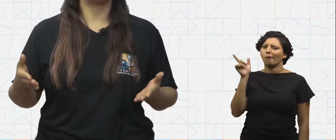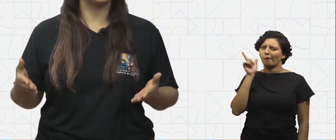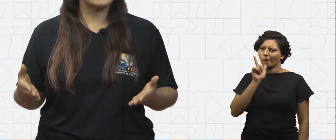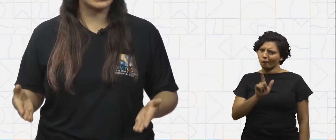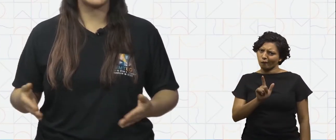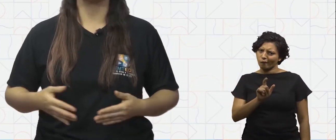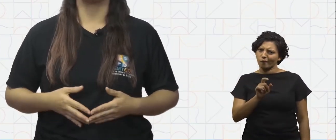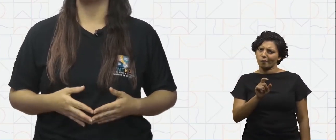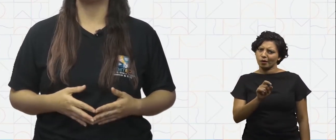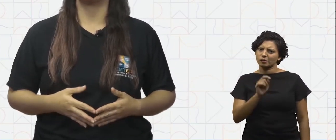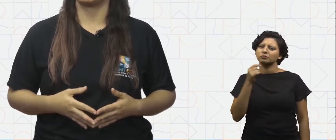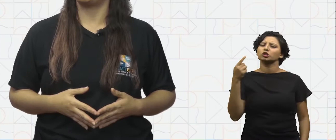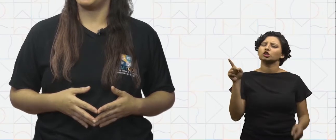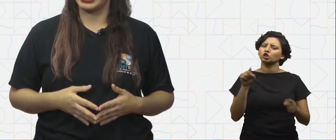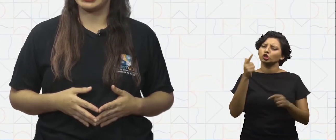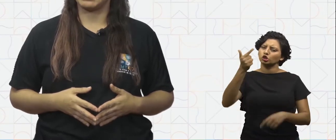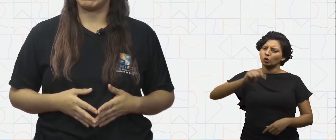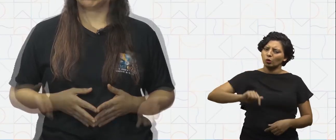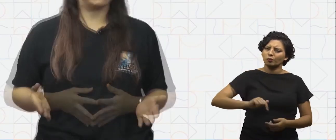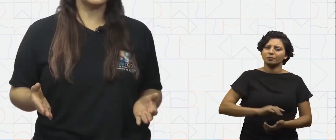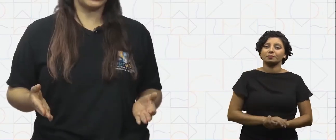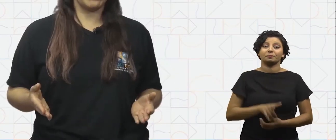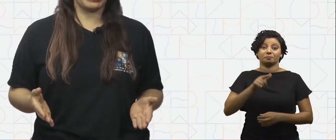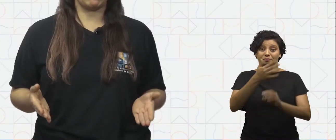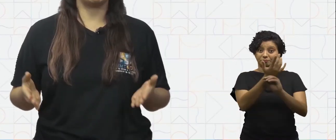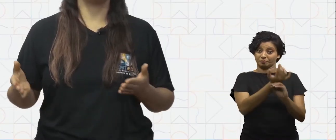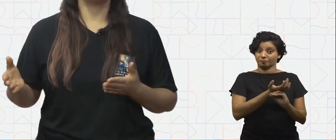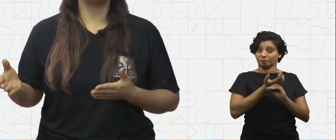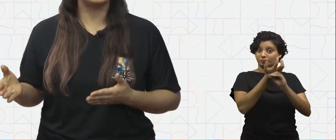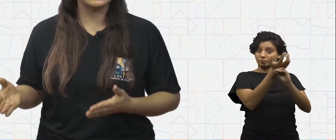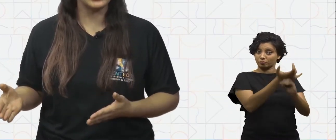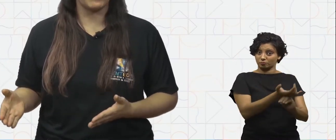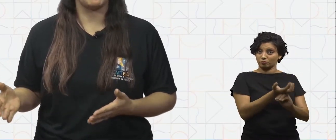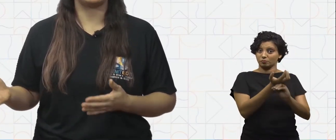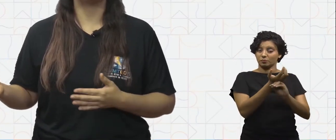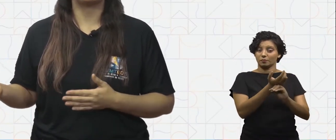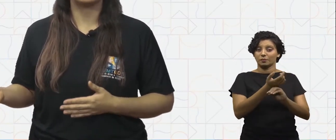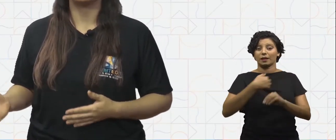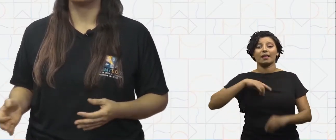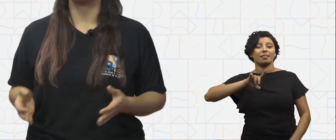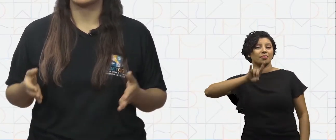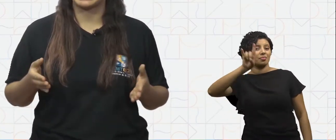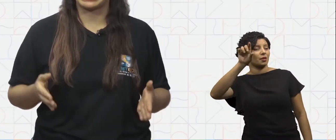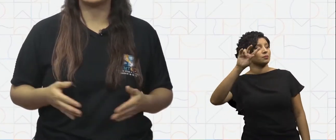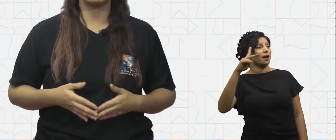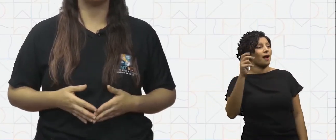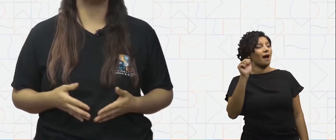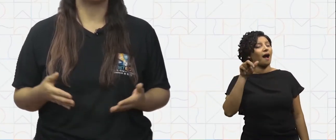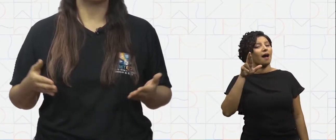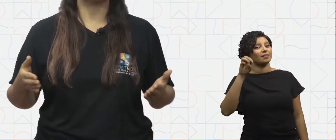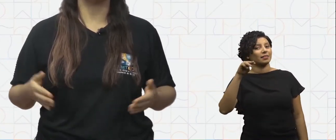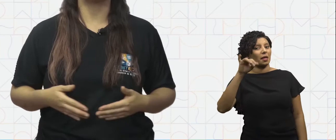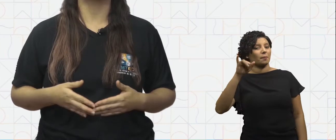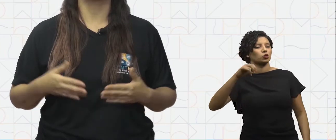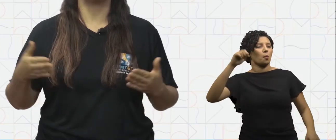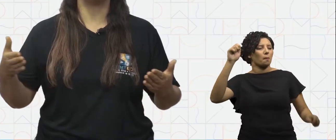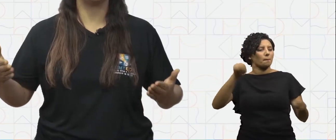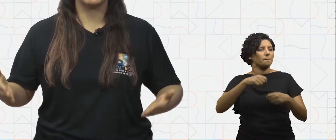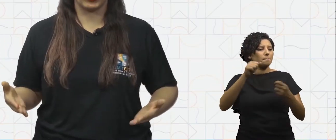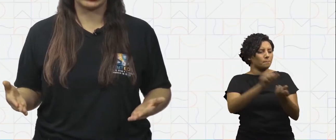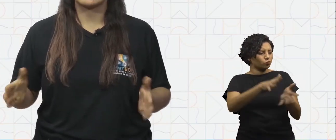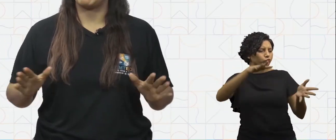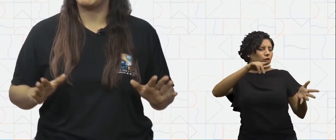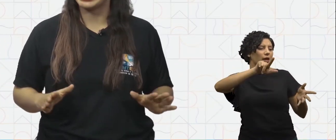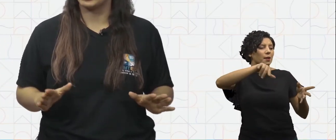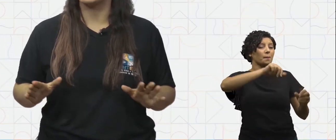herói consegue mais esta proeza? Este animal foi transformada pela deusa Ártemis em uma